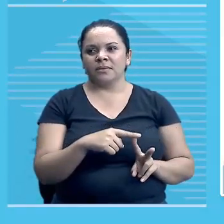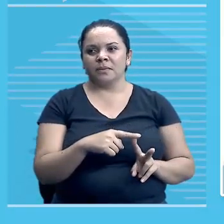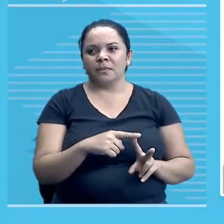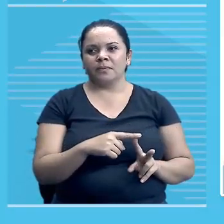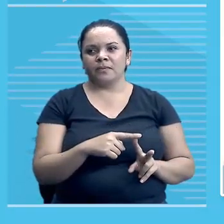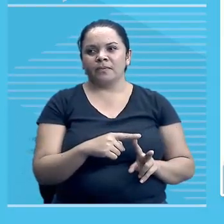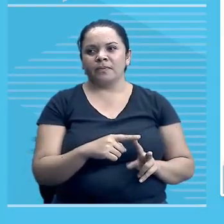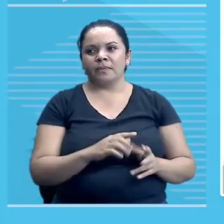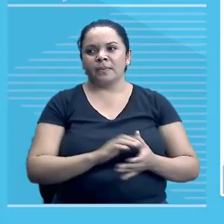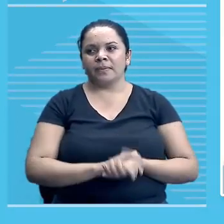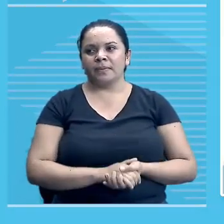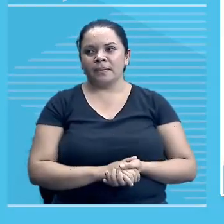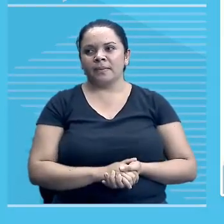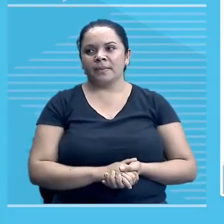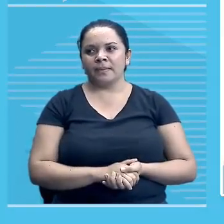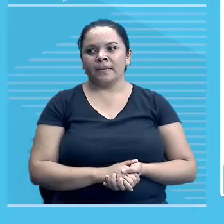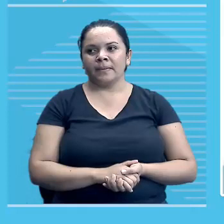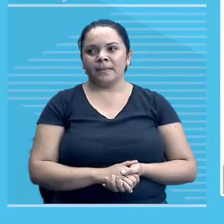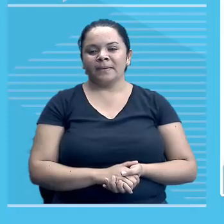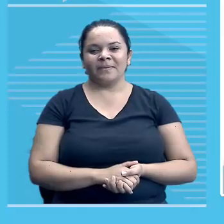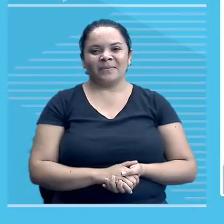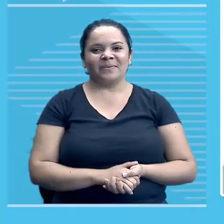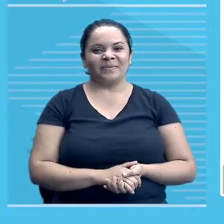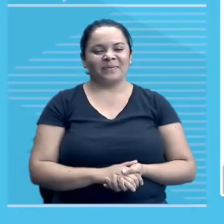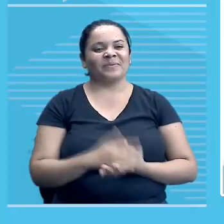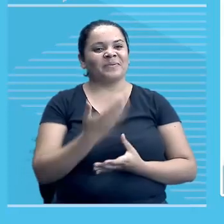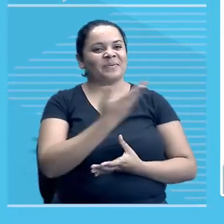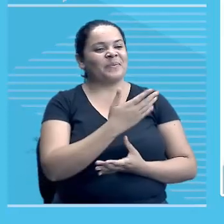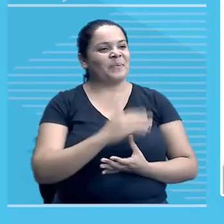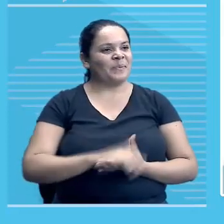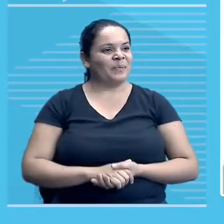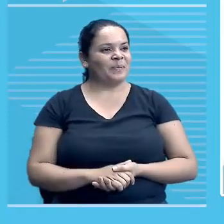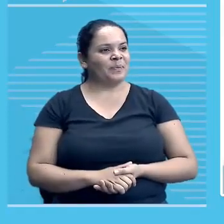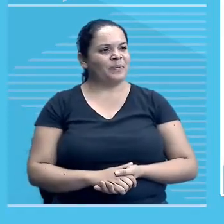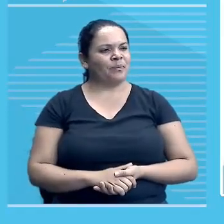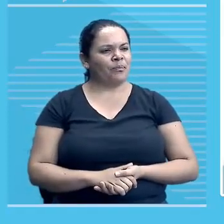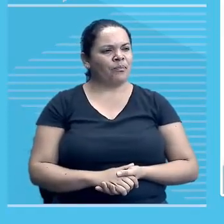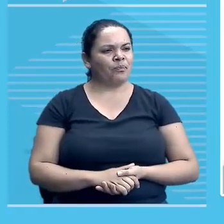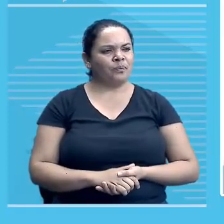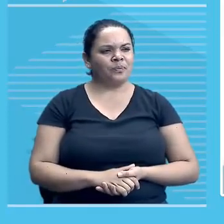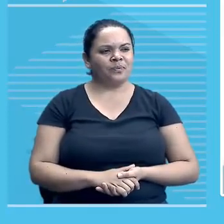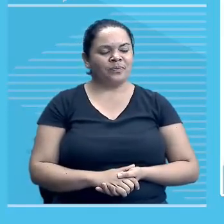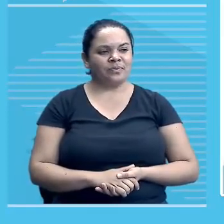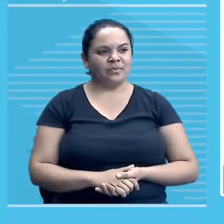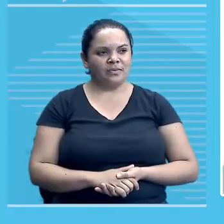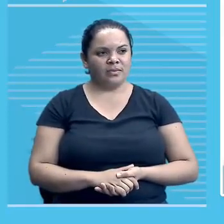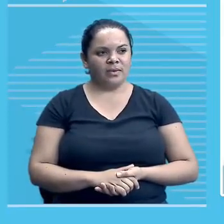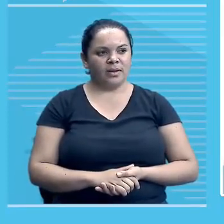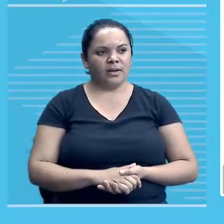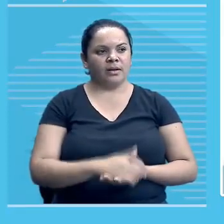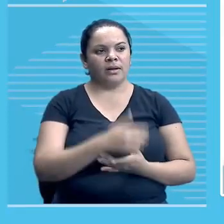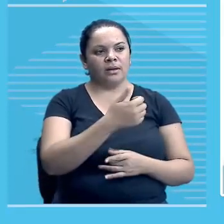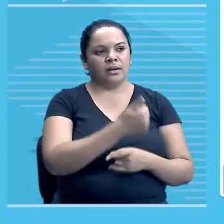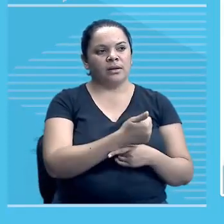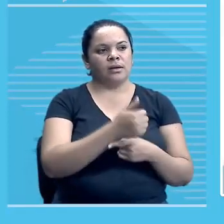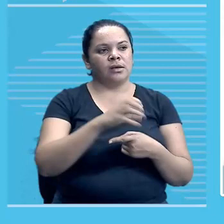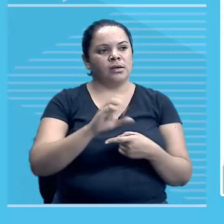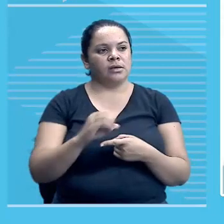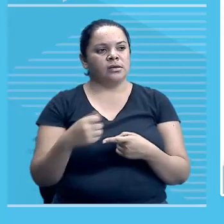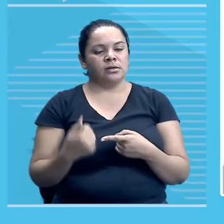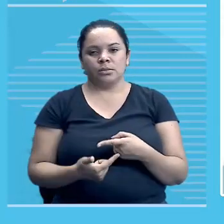Uma delas, né? Vai ficar 10 sobre 2, né? Que é 5. E a